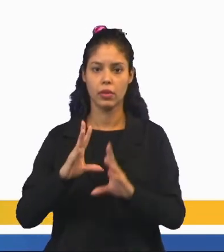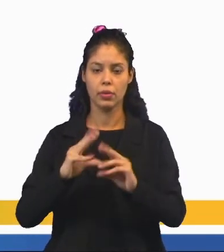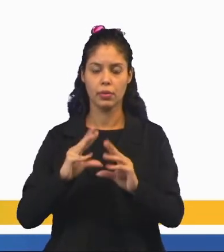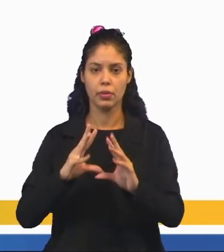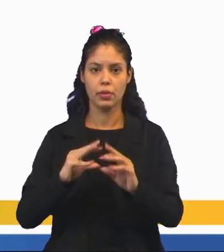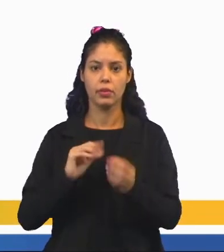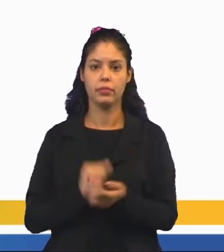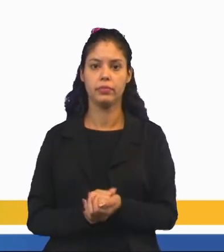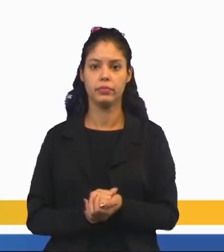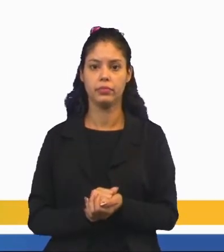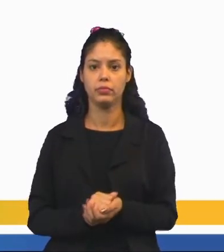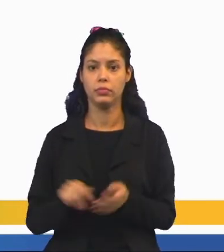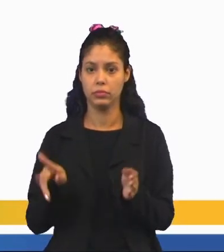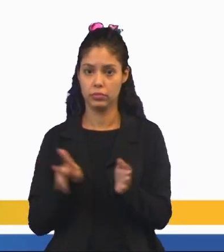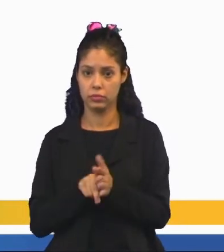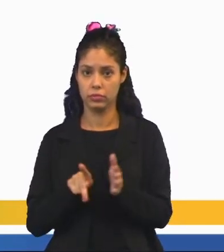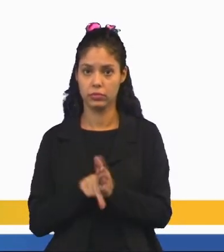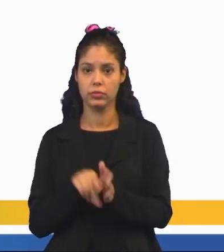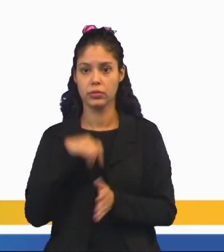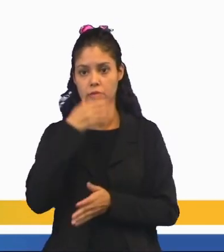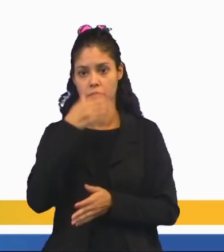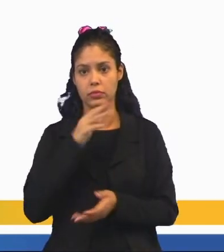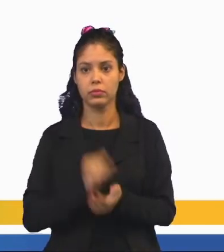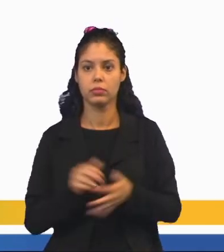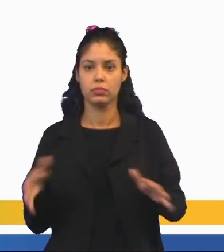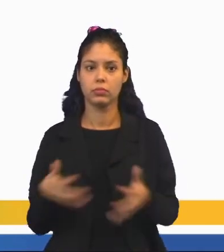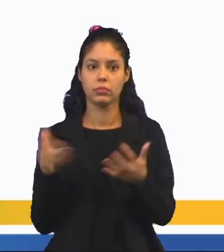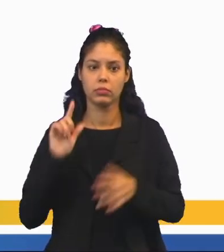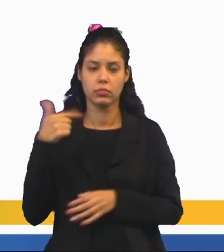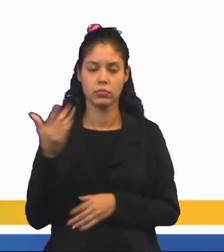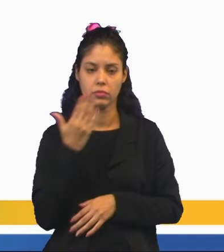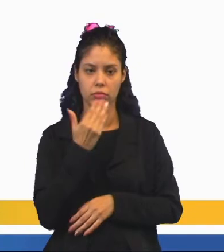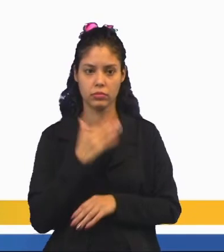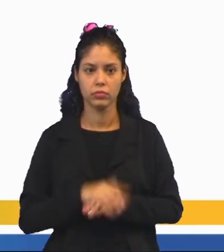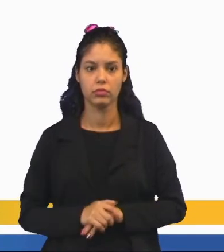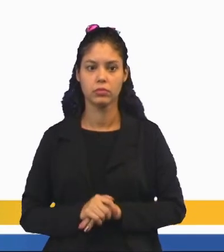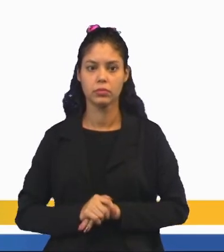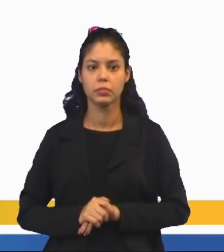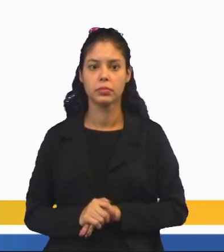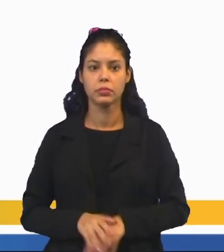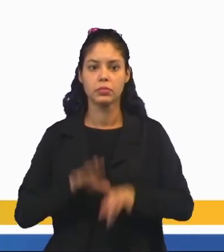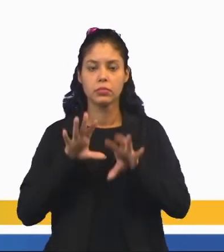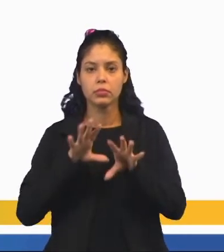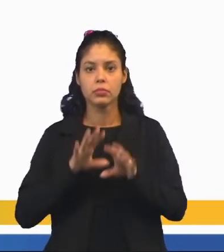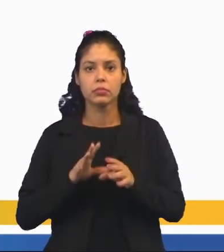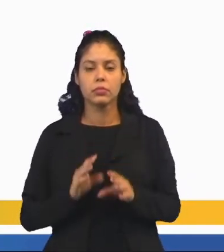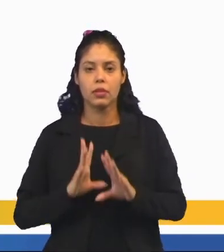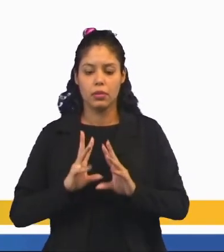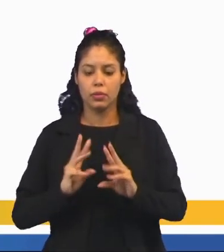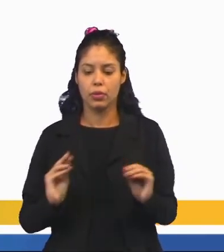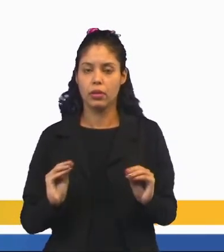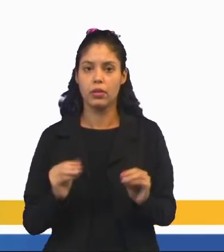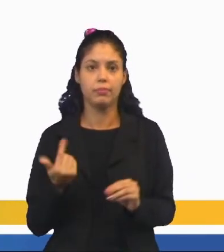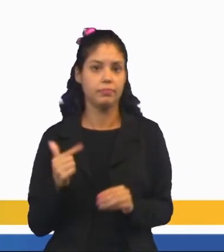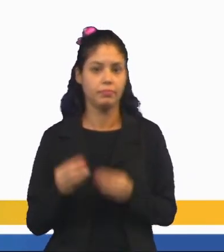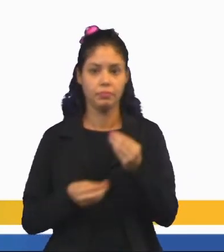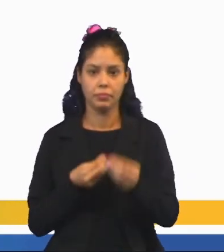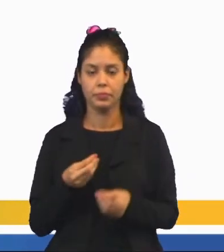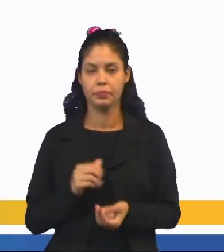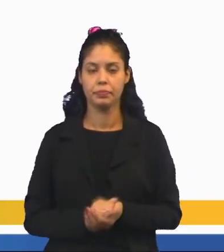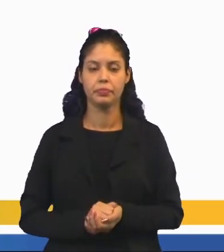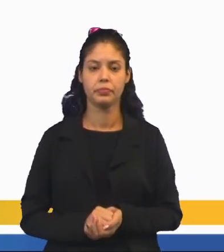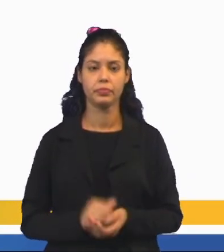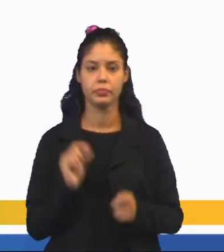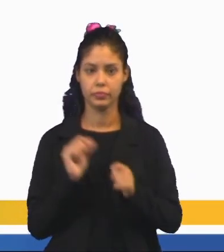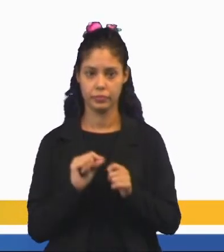de lixo úmido, composto por restos de frutas, verduras e outros alimentos. Esses vão apodrecer, não tem como reutilizar.